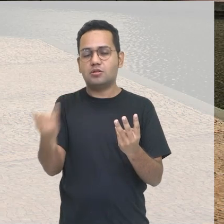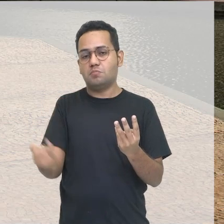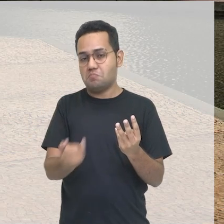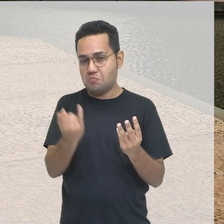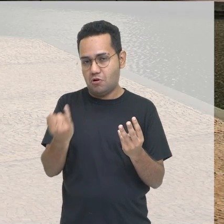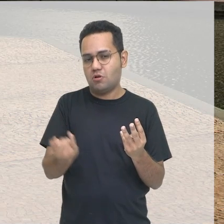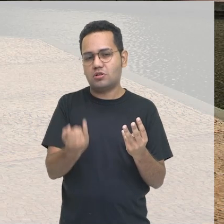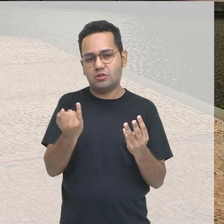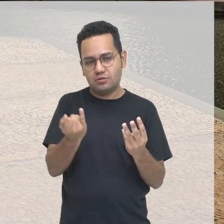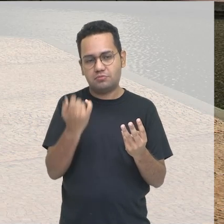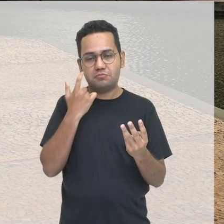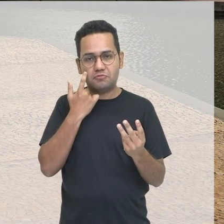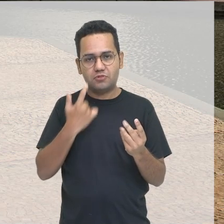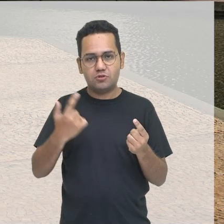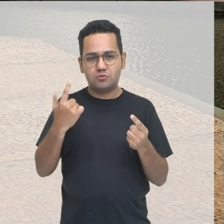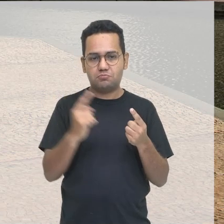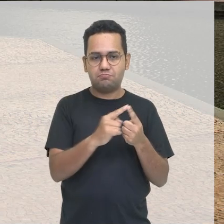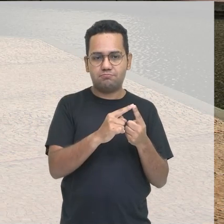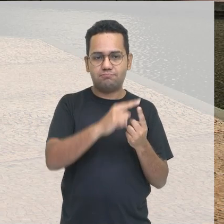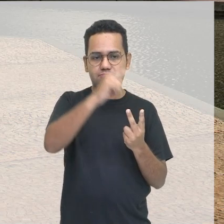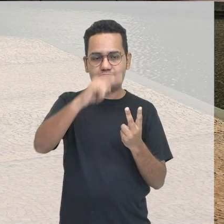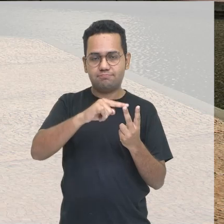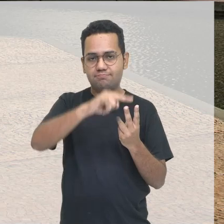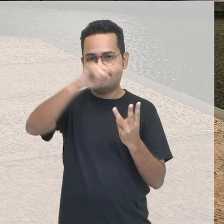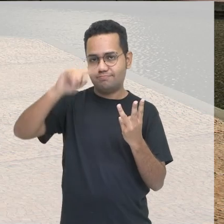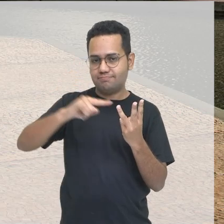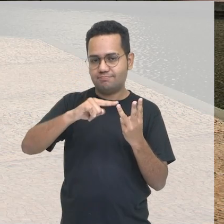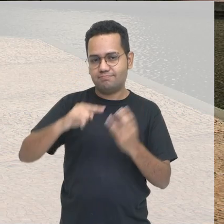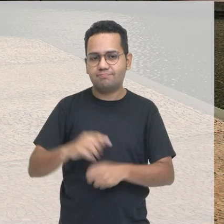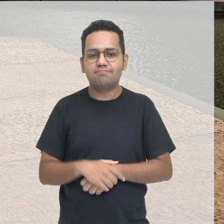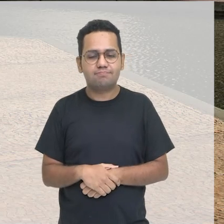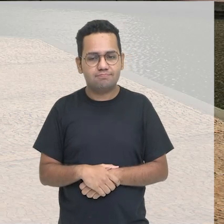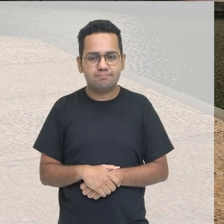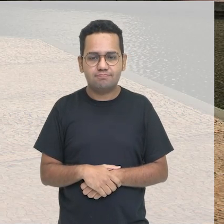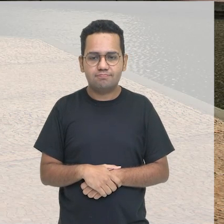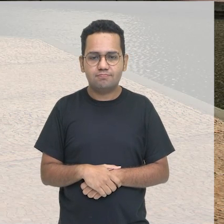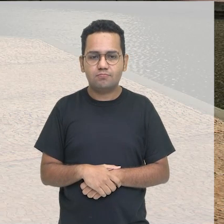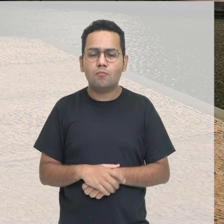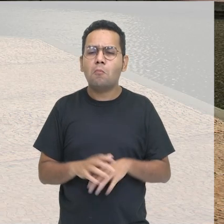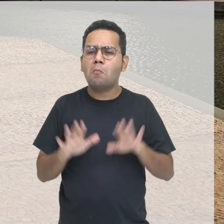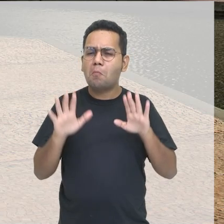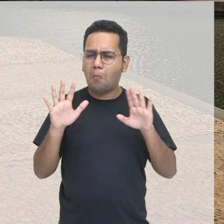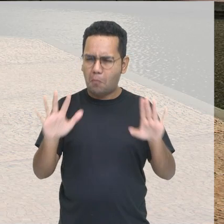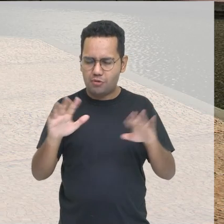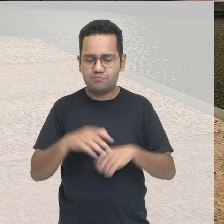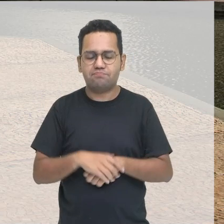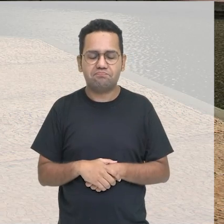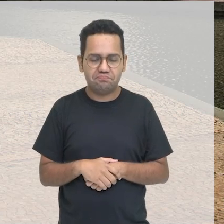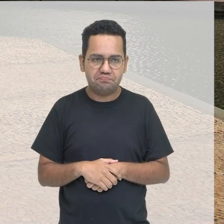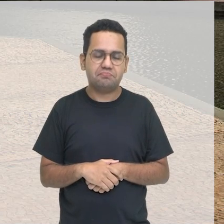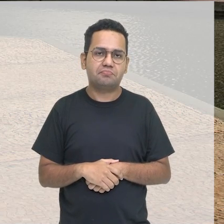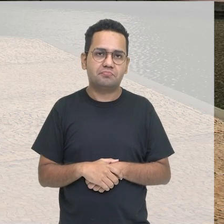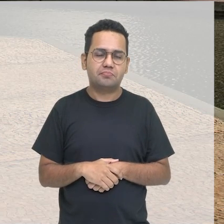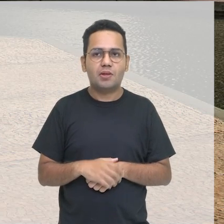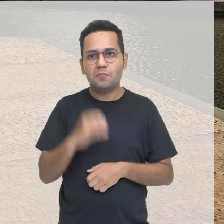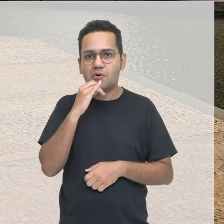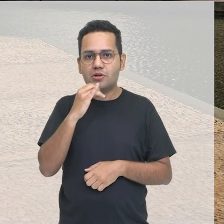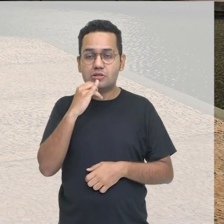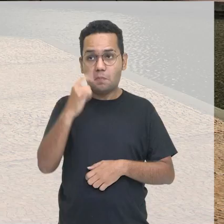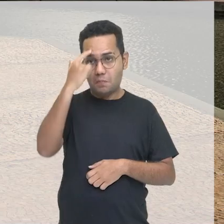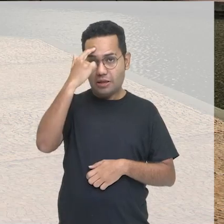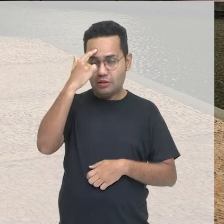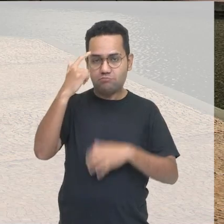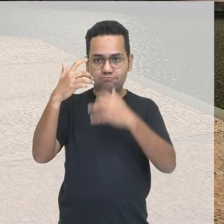é o poder, política e Estado. Muitas vezes, no senso comum, no nosso dia a dia,